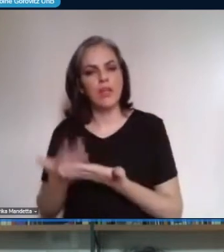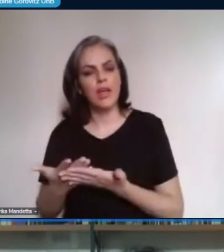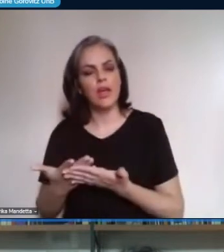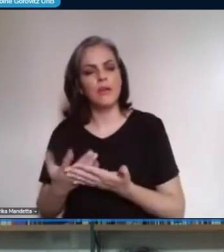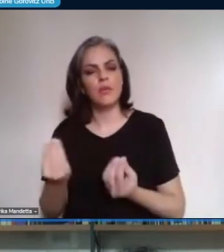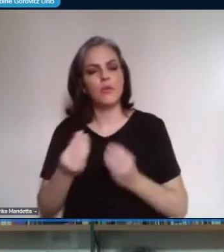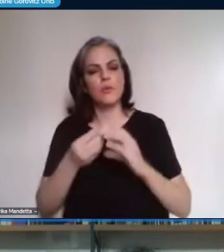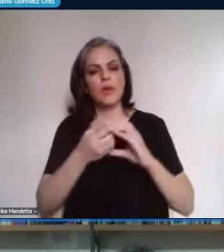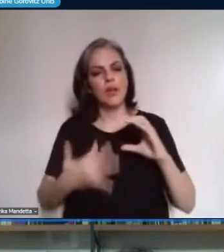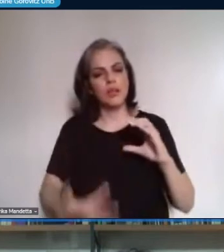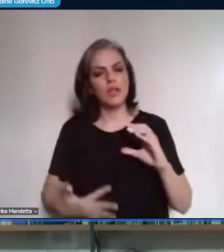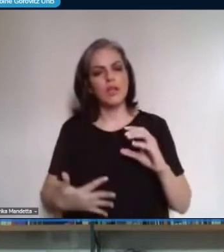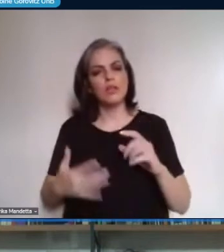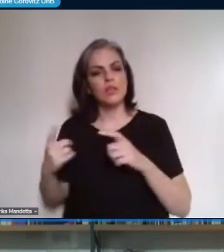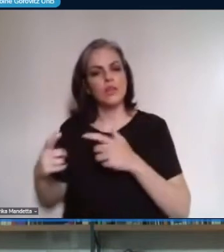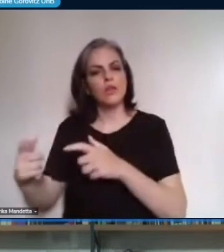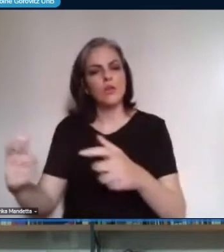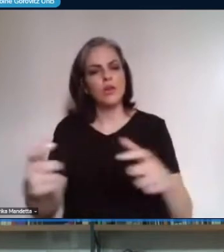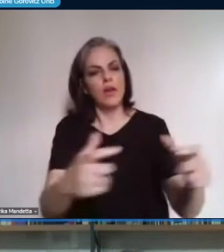instâncias,